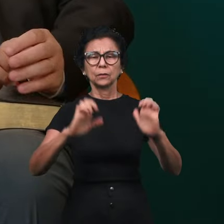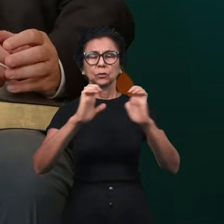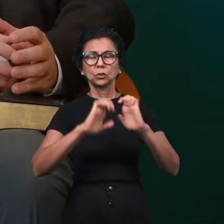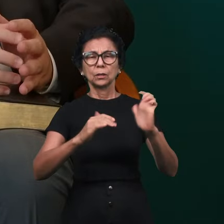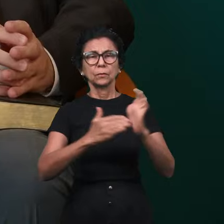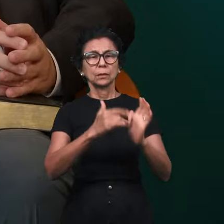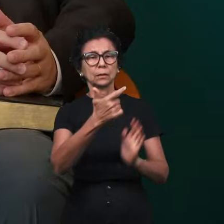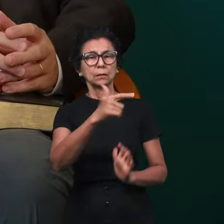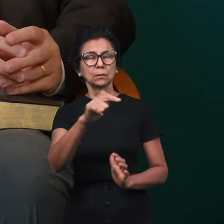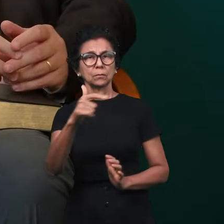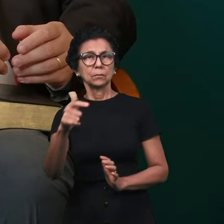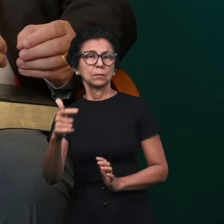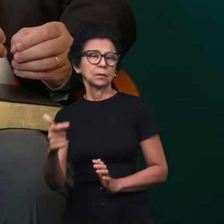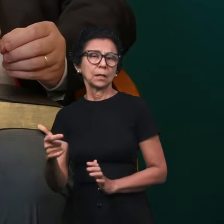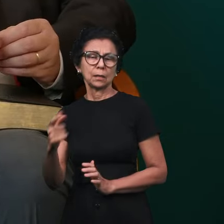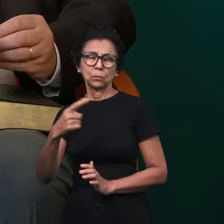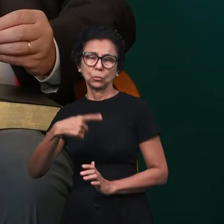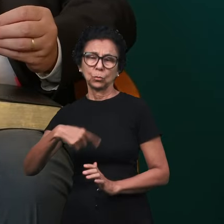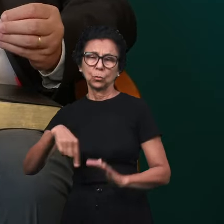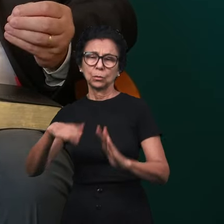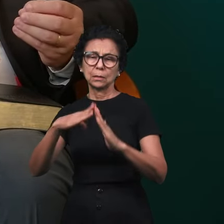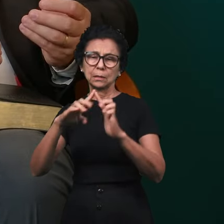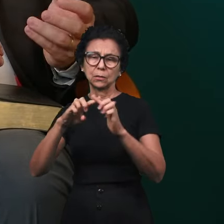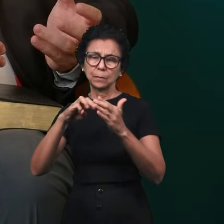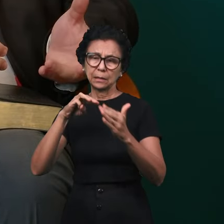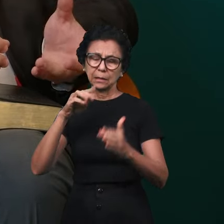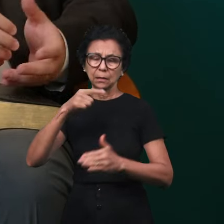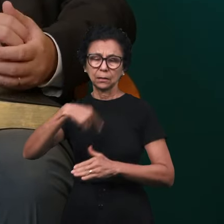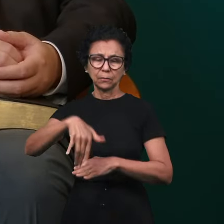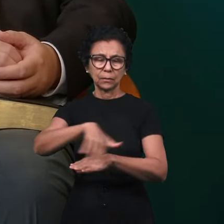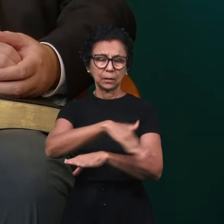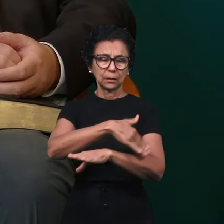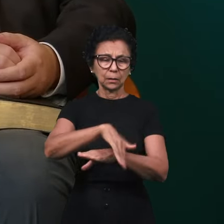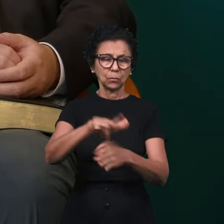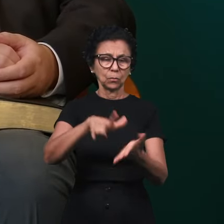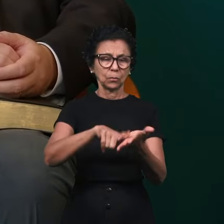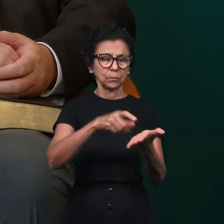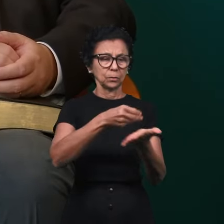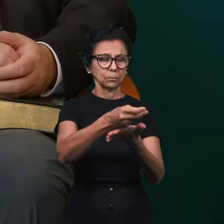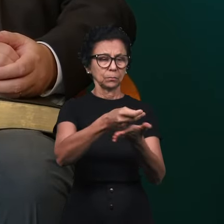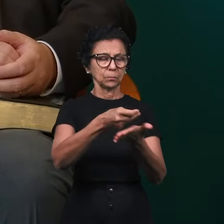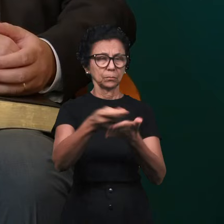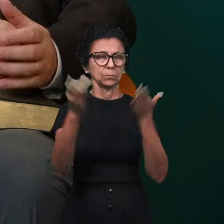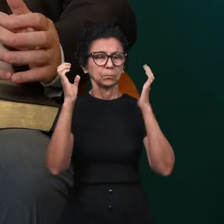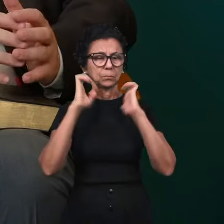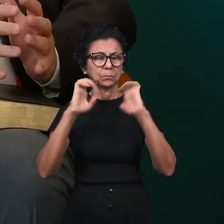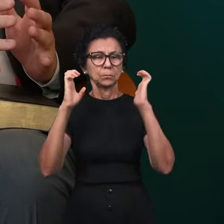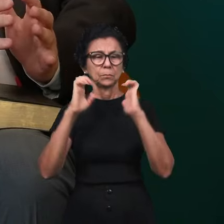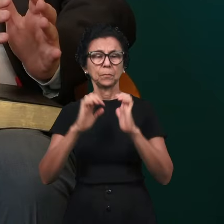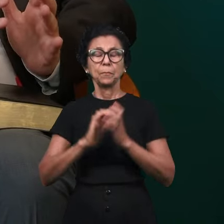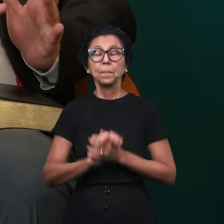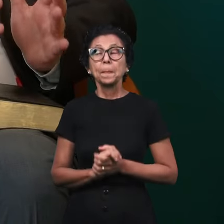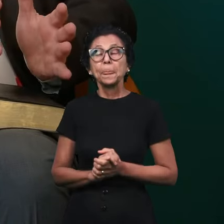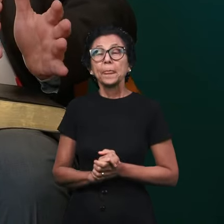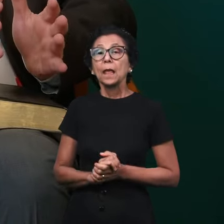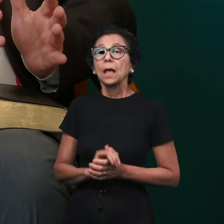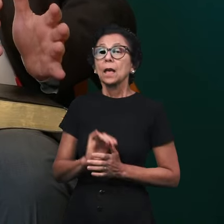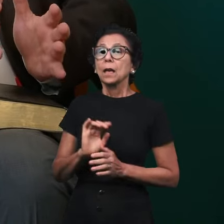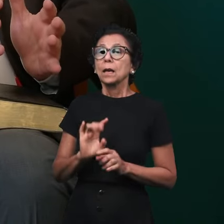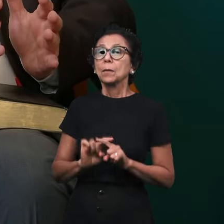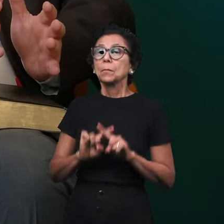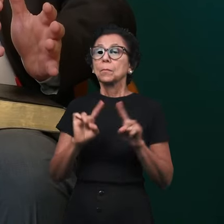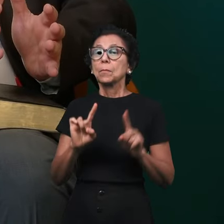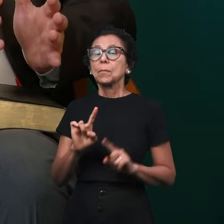Maranata fazem esse trabalho. É um trabalho de evangelização na rua, de entrega de convite. Mas nós tínhamos programado